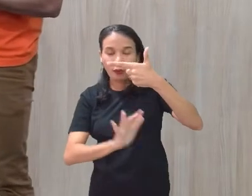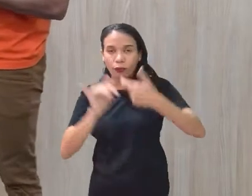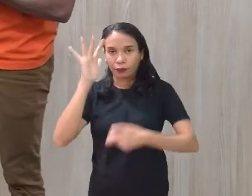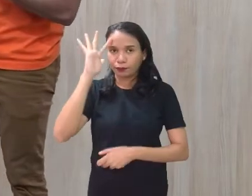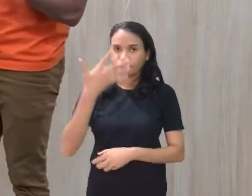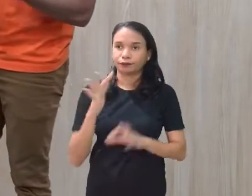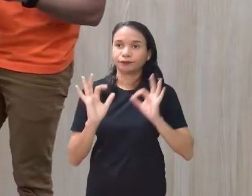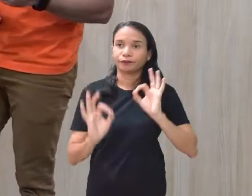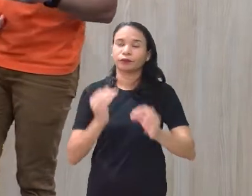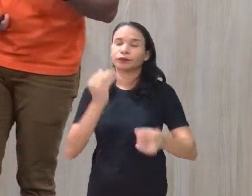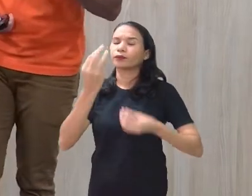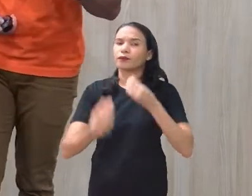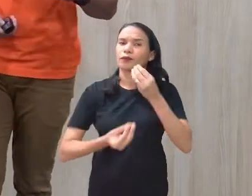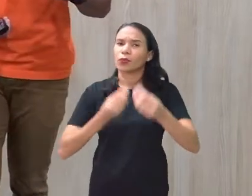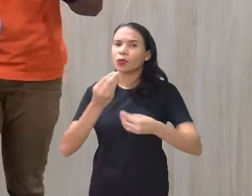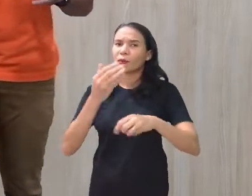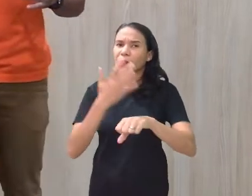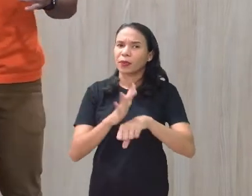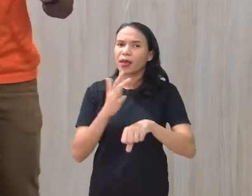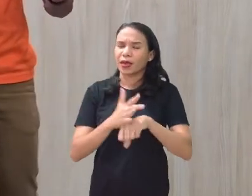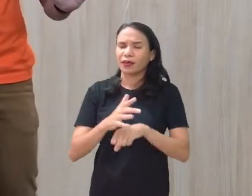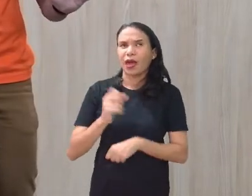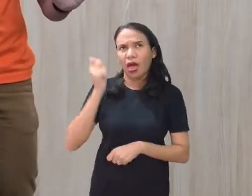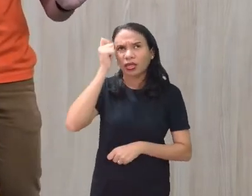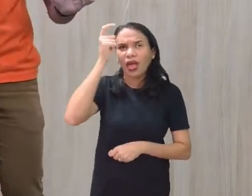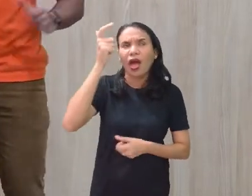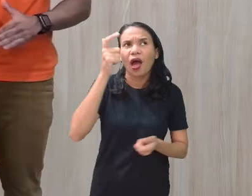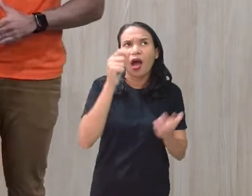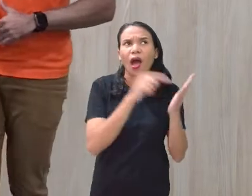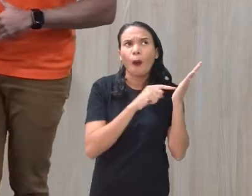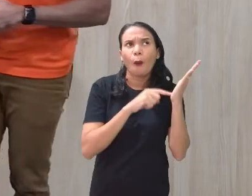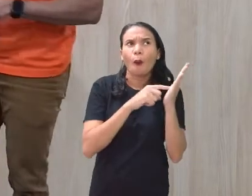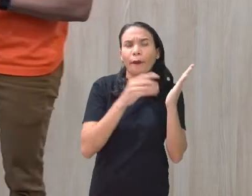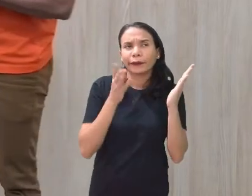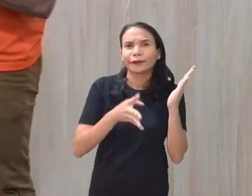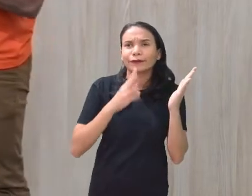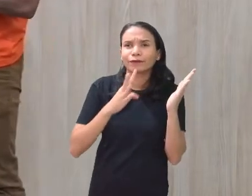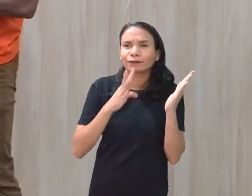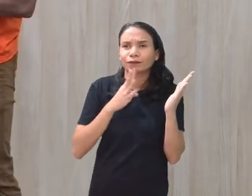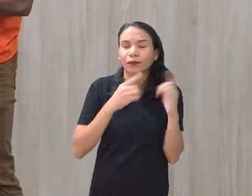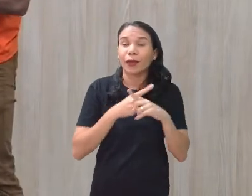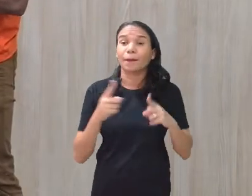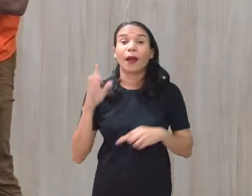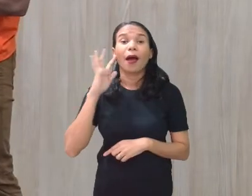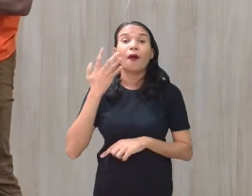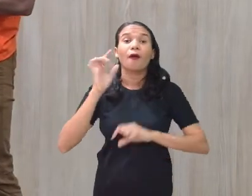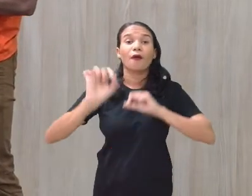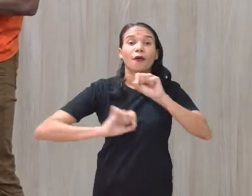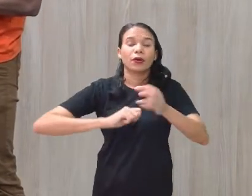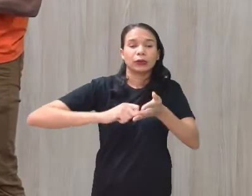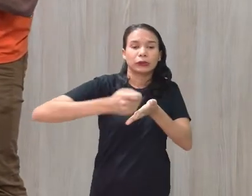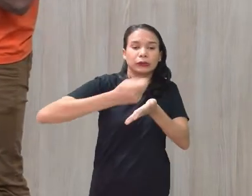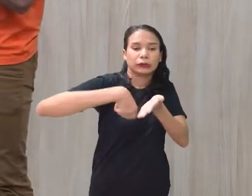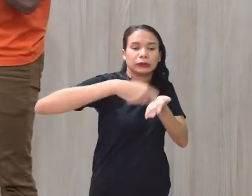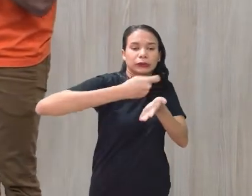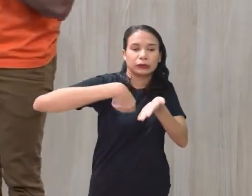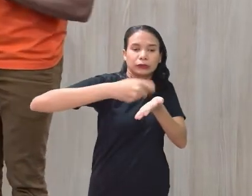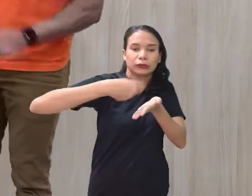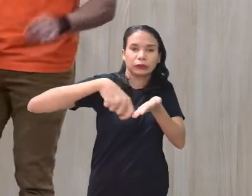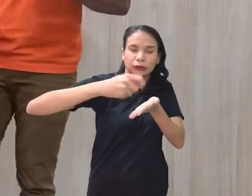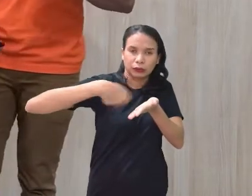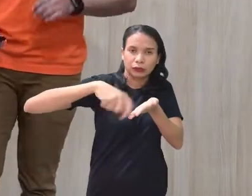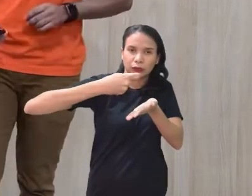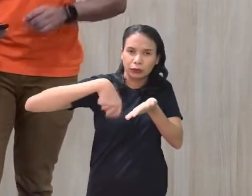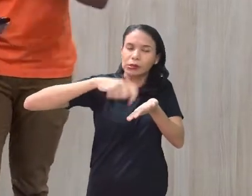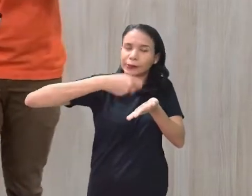ver como é essa ideia aí. A ideia da calculadora todo mundo já sabe, né? Vamos resolver essa divisão aí